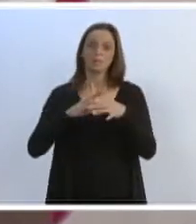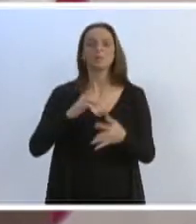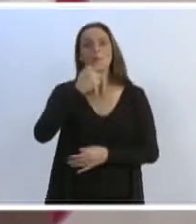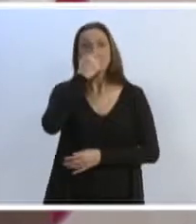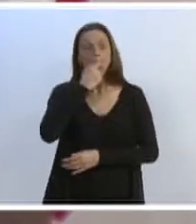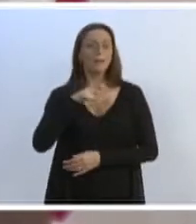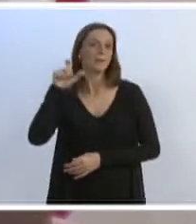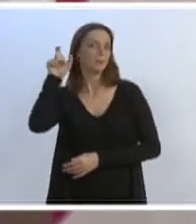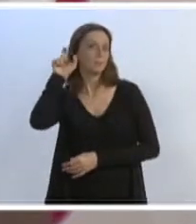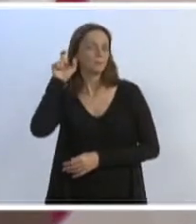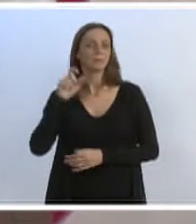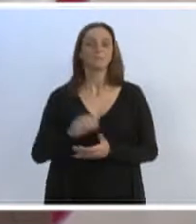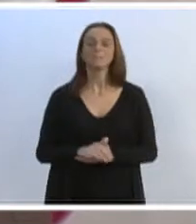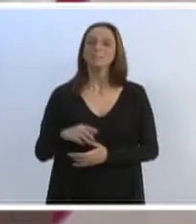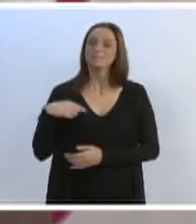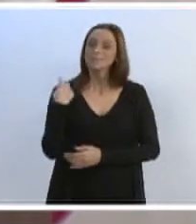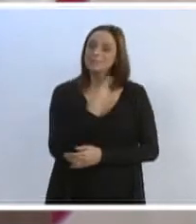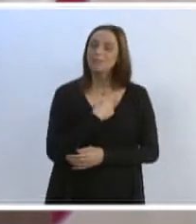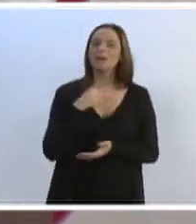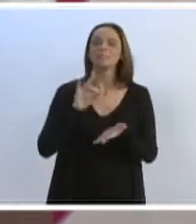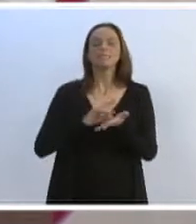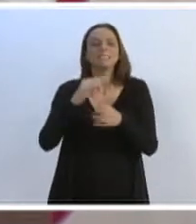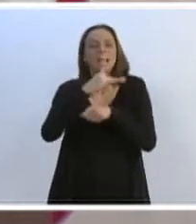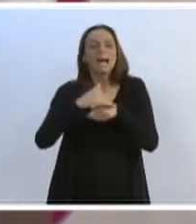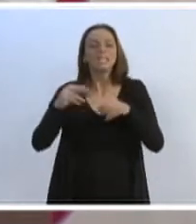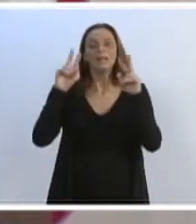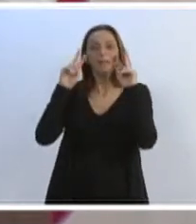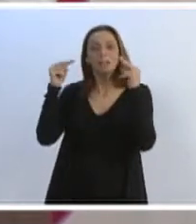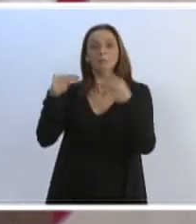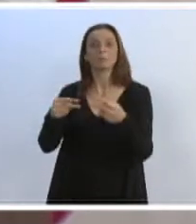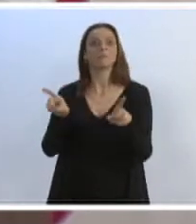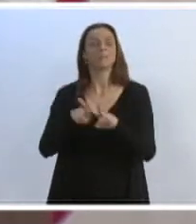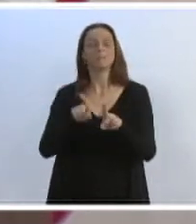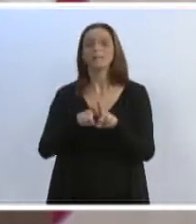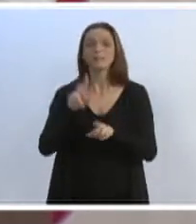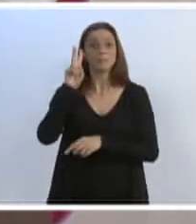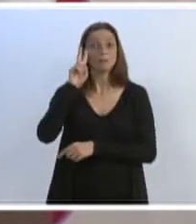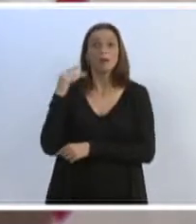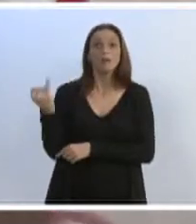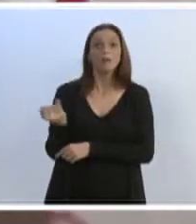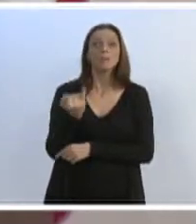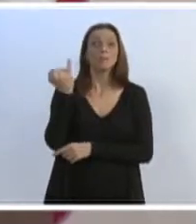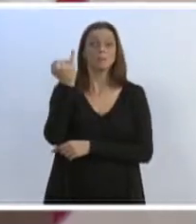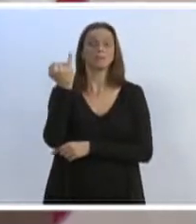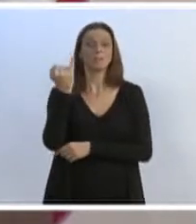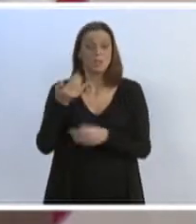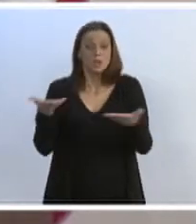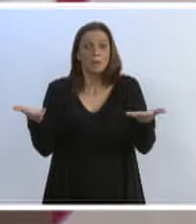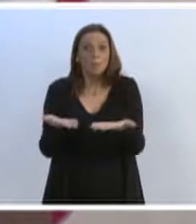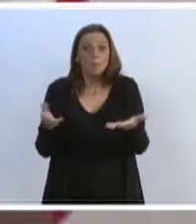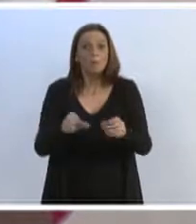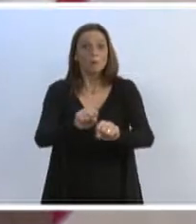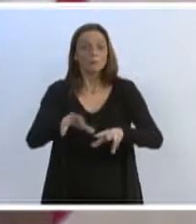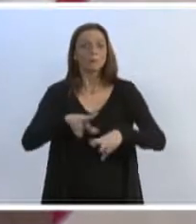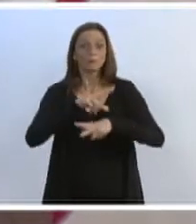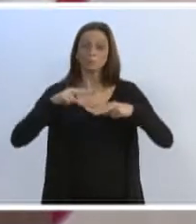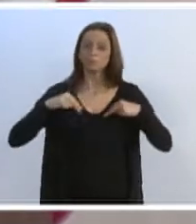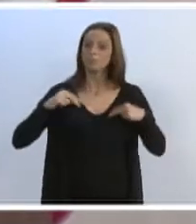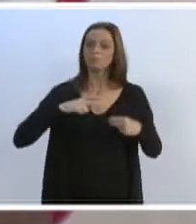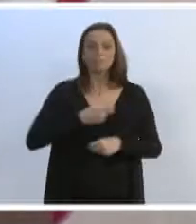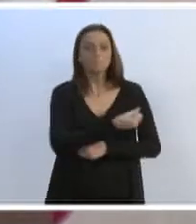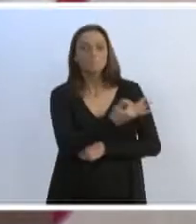da nossa cidade. Saudar todos os ex-presidentes da Fundação Cultural de Blumenau que aqui estão, enfim, toda